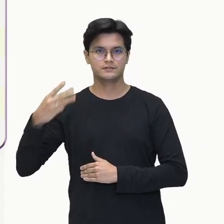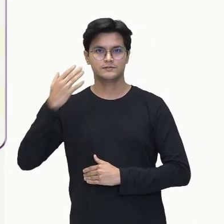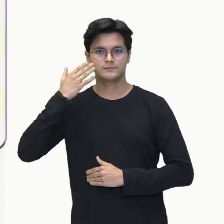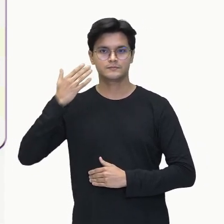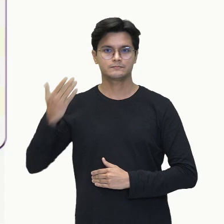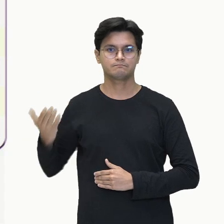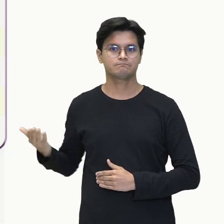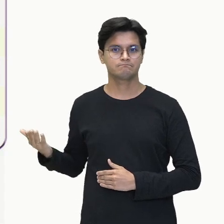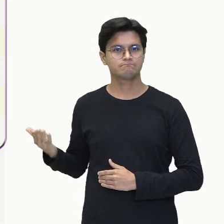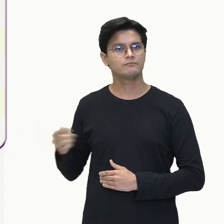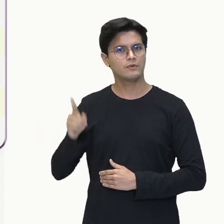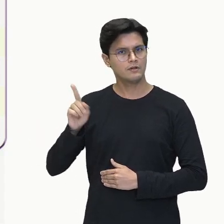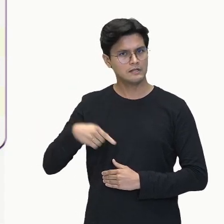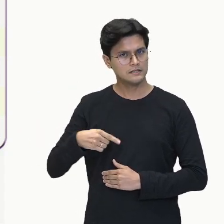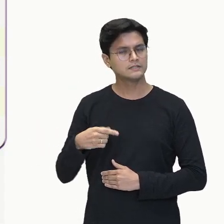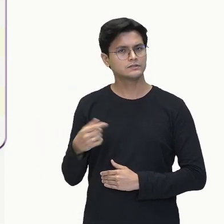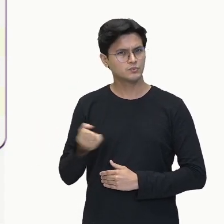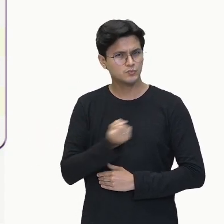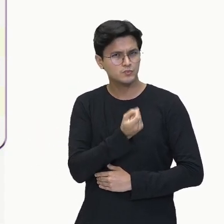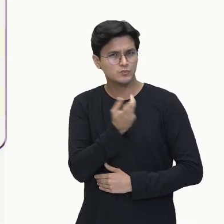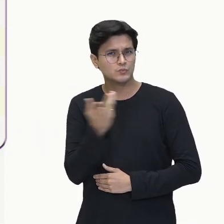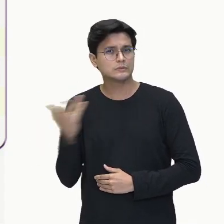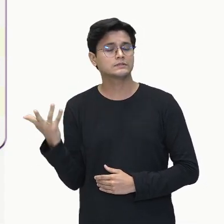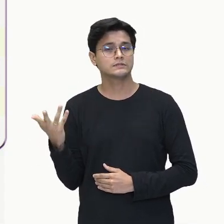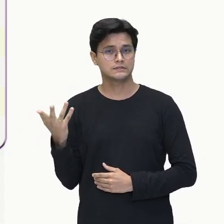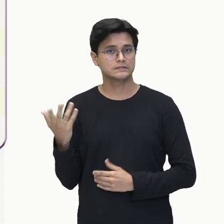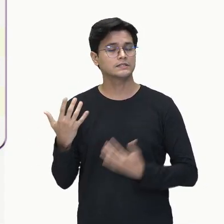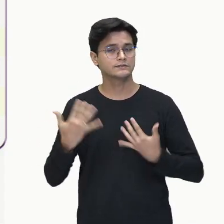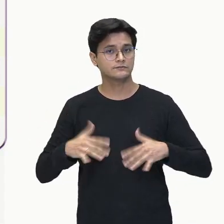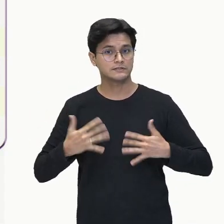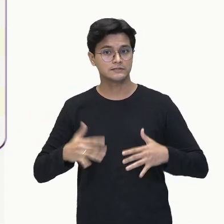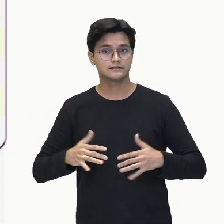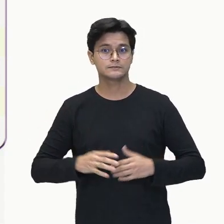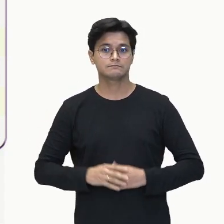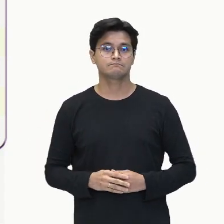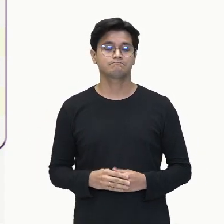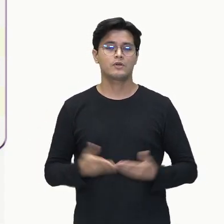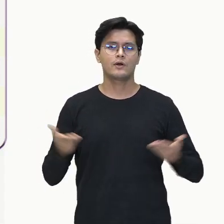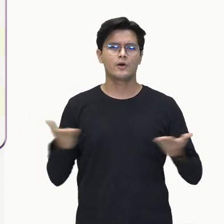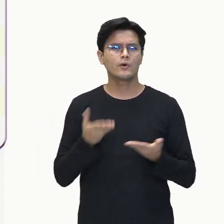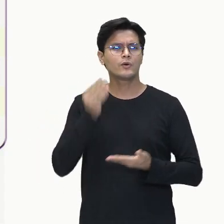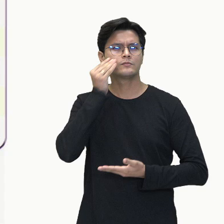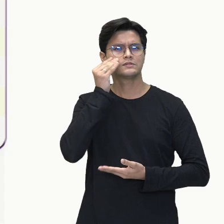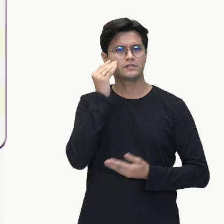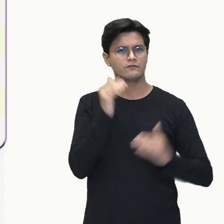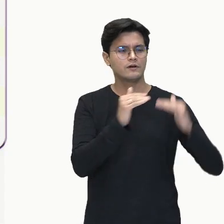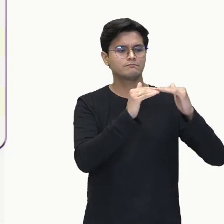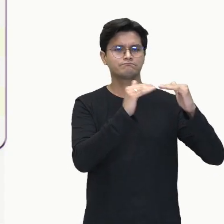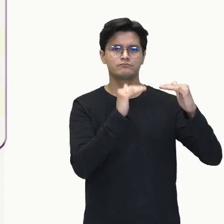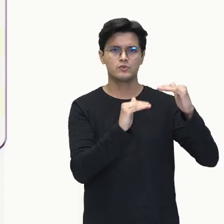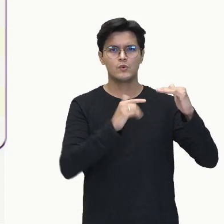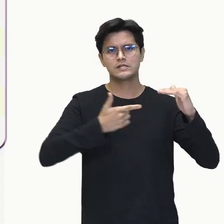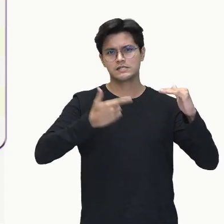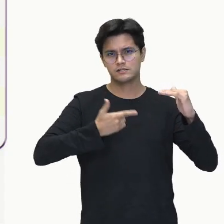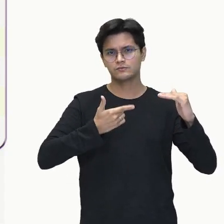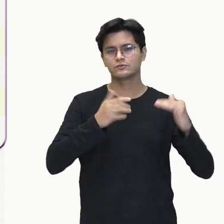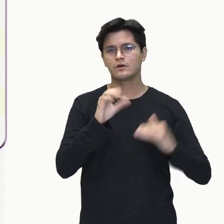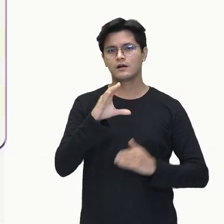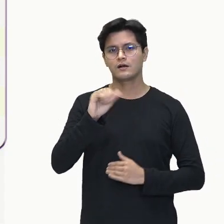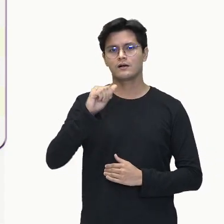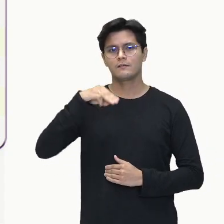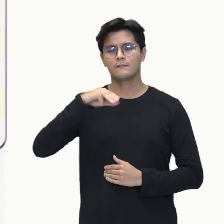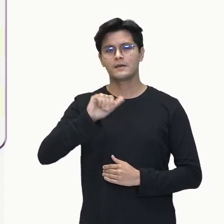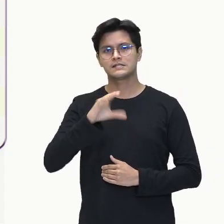2023. E isso é um número bastante significativo. Vamos observar aqui, em segundo lugar ficou Camaçari, na